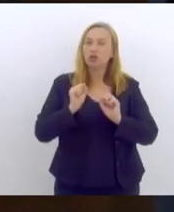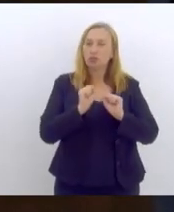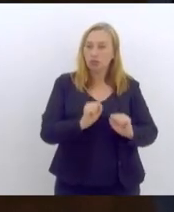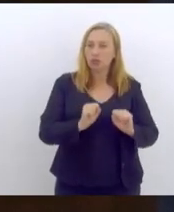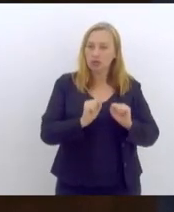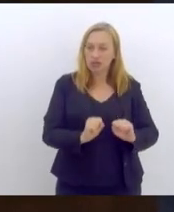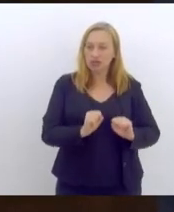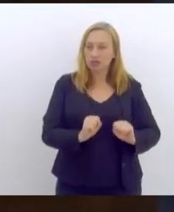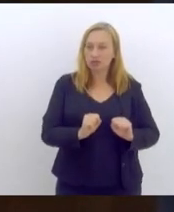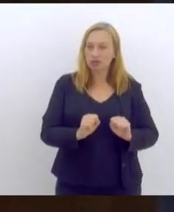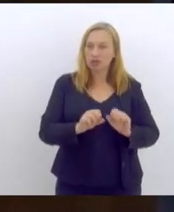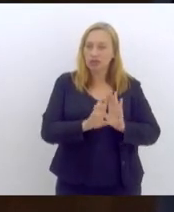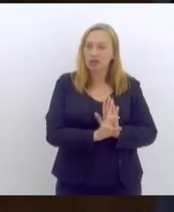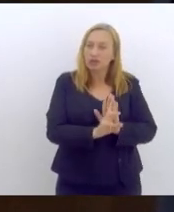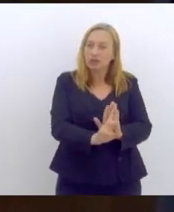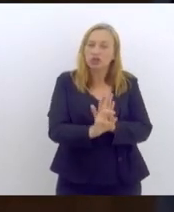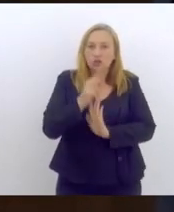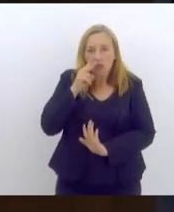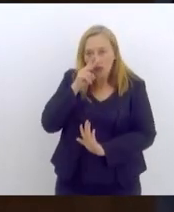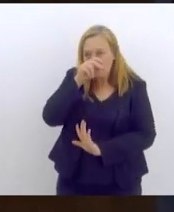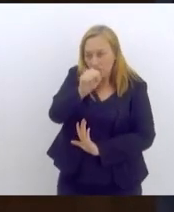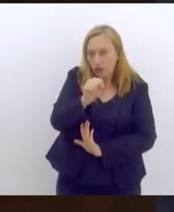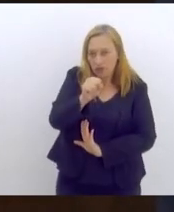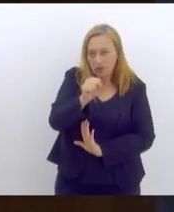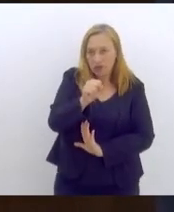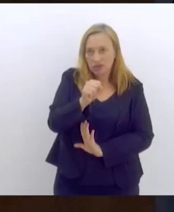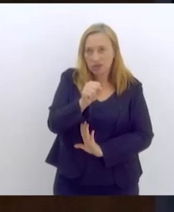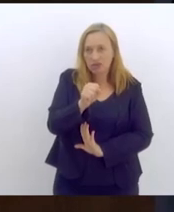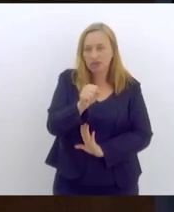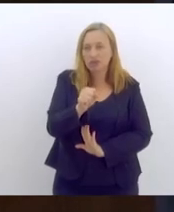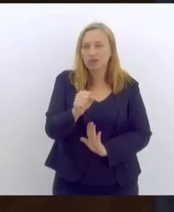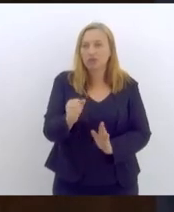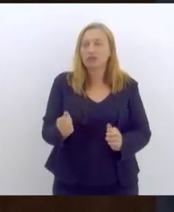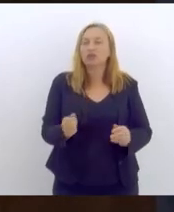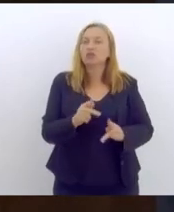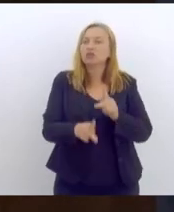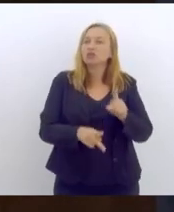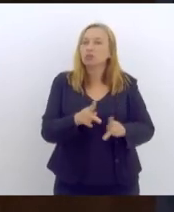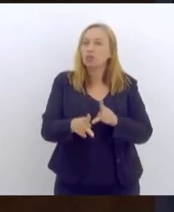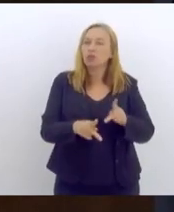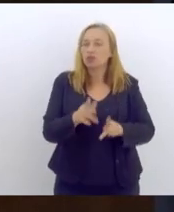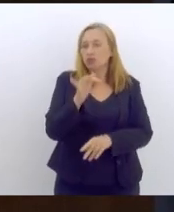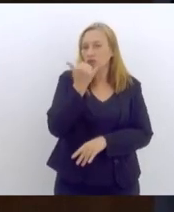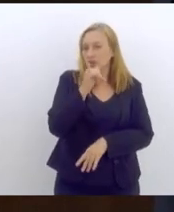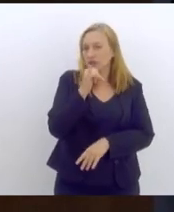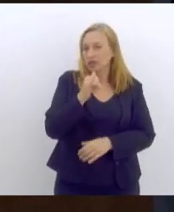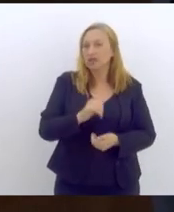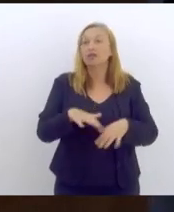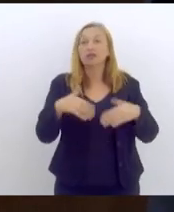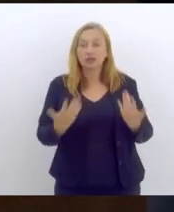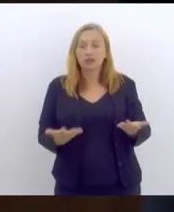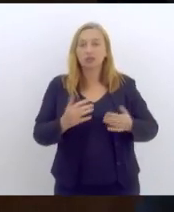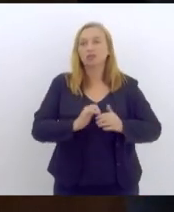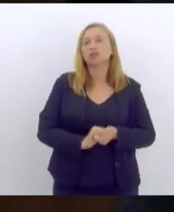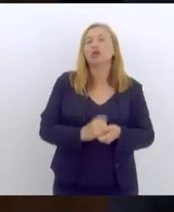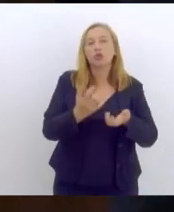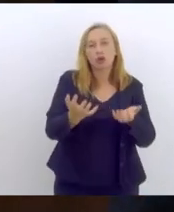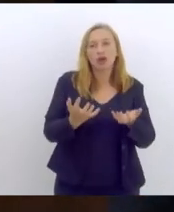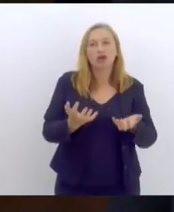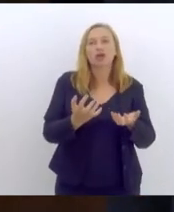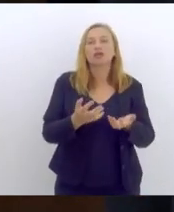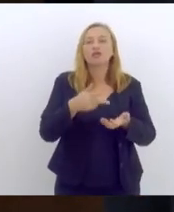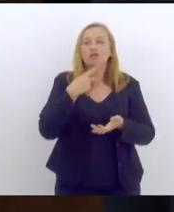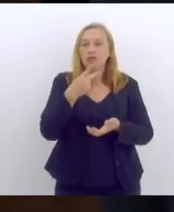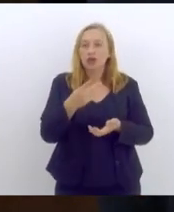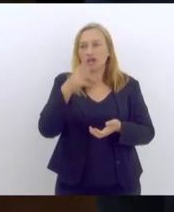a representatividade numa força de frente pela população fluminense. Então, eu quero